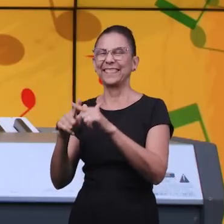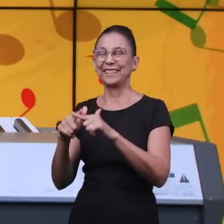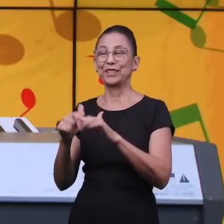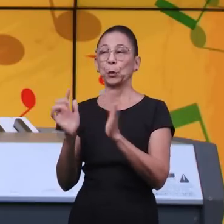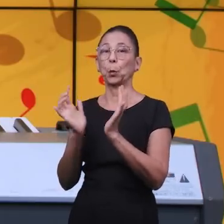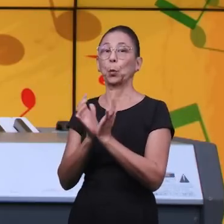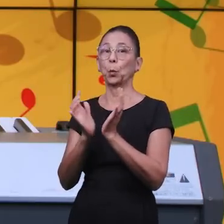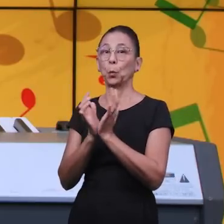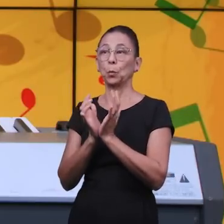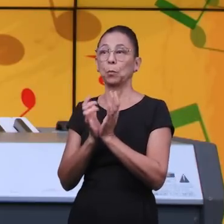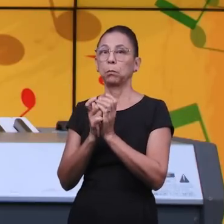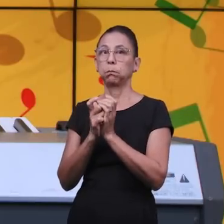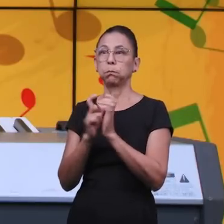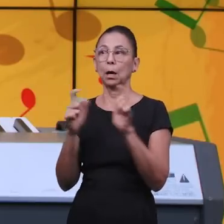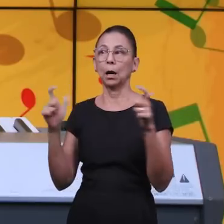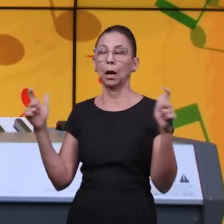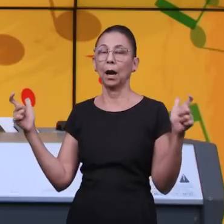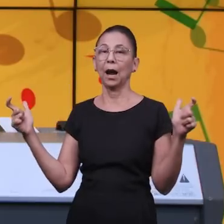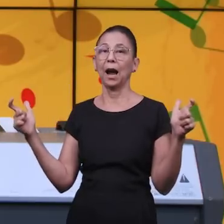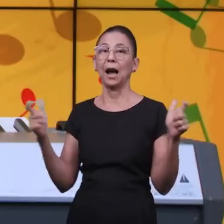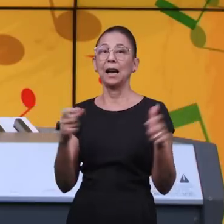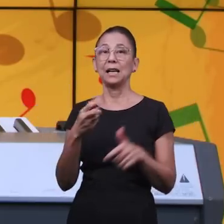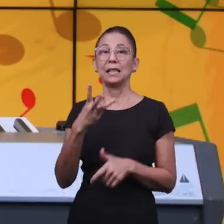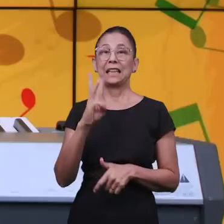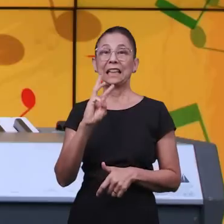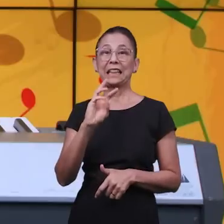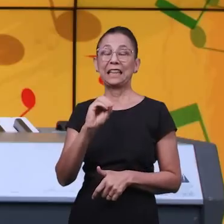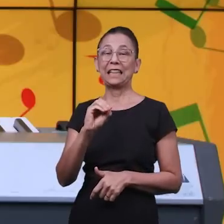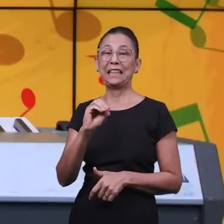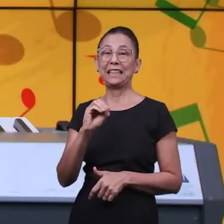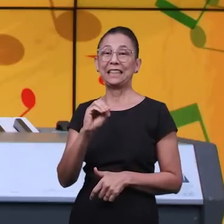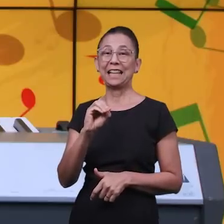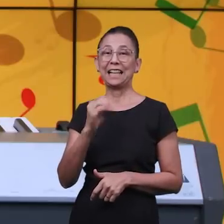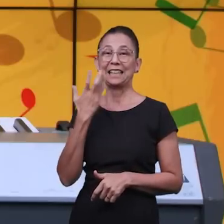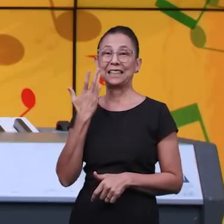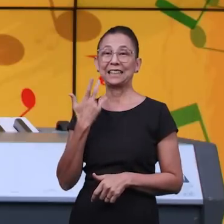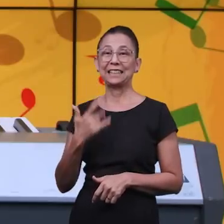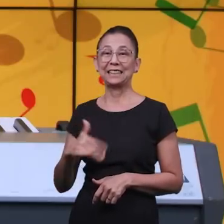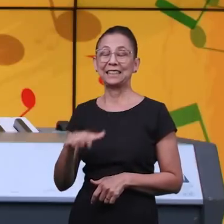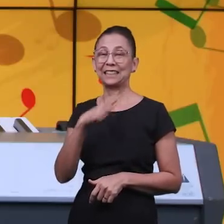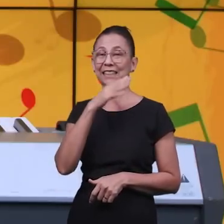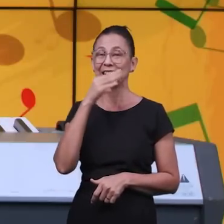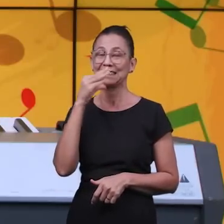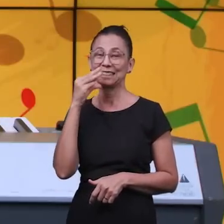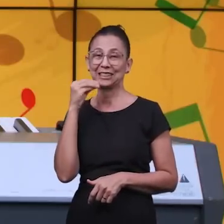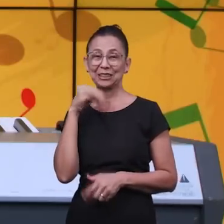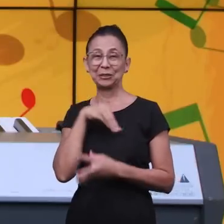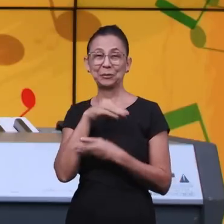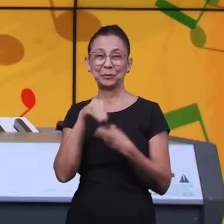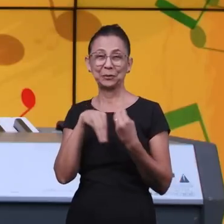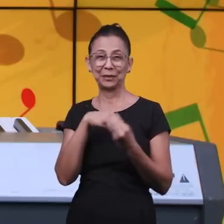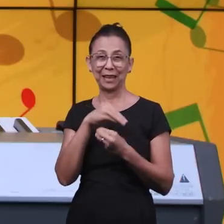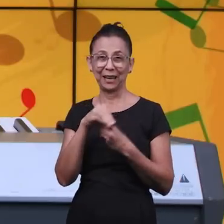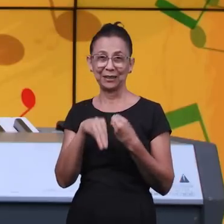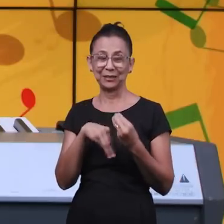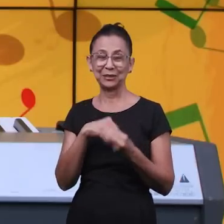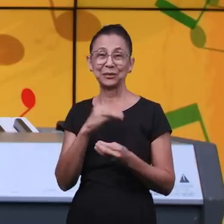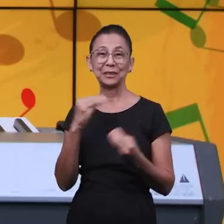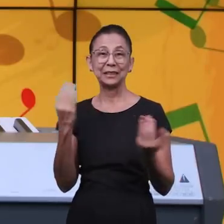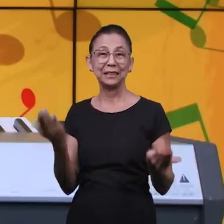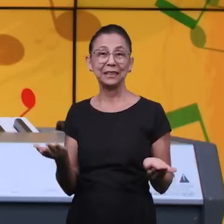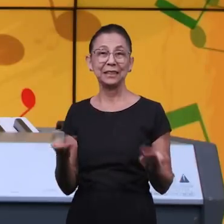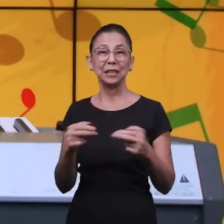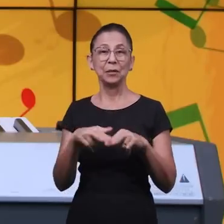uma turma bem grande. São 30 entre crianças, intermediários, adolescentes, que através